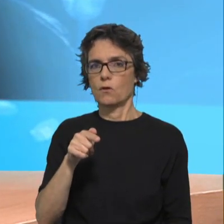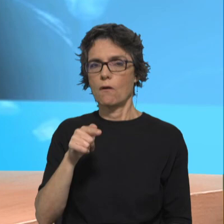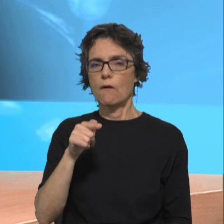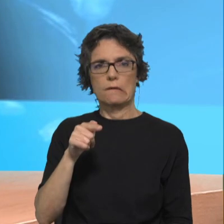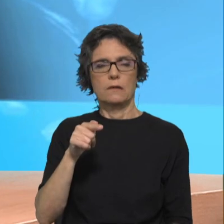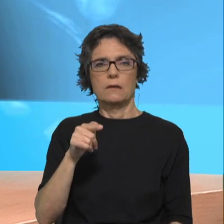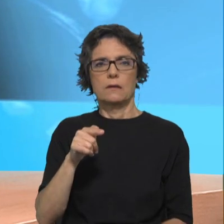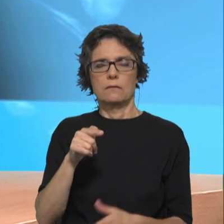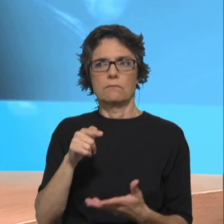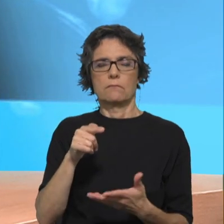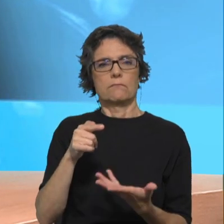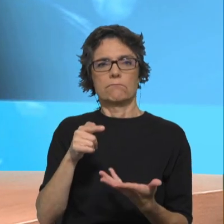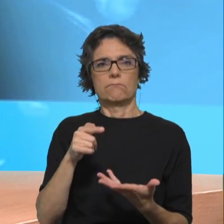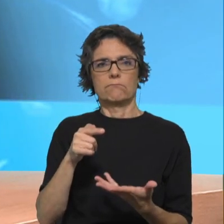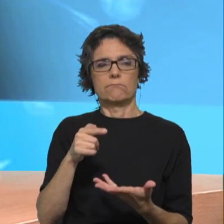as pessoas